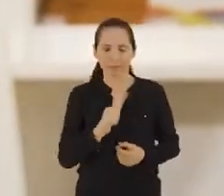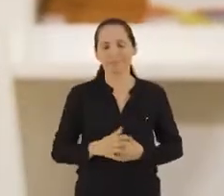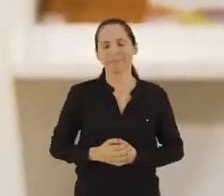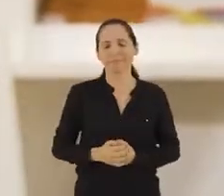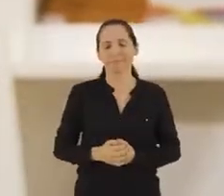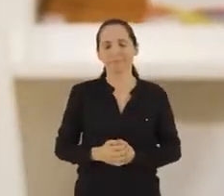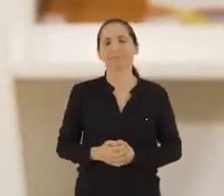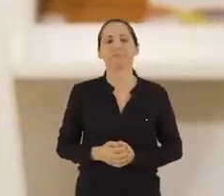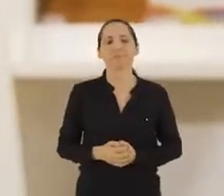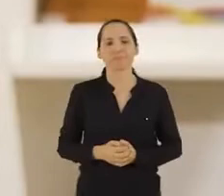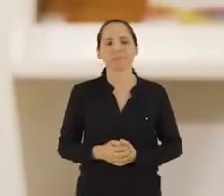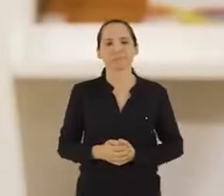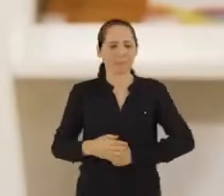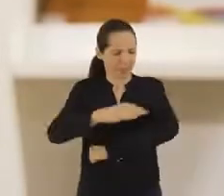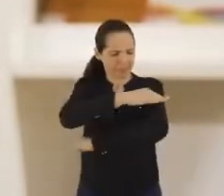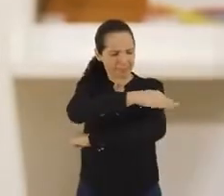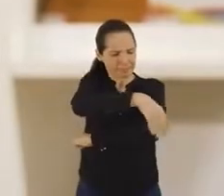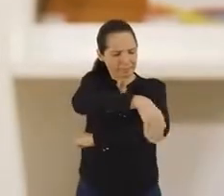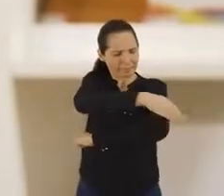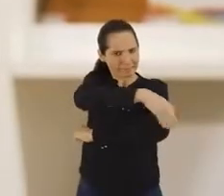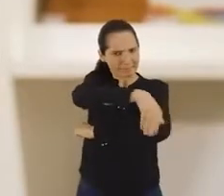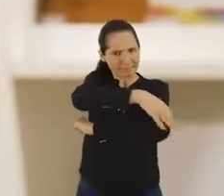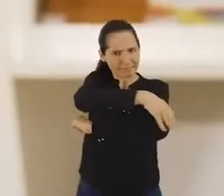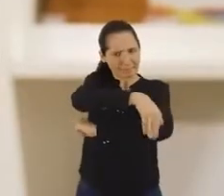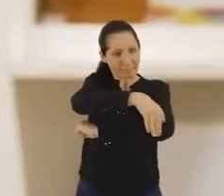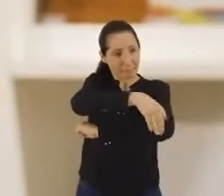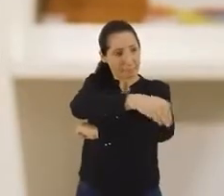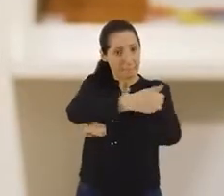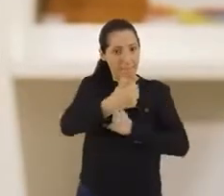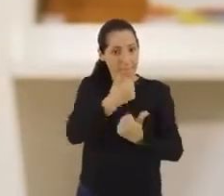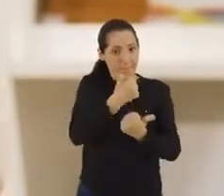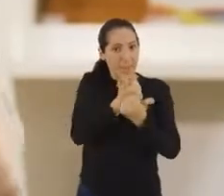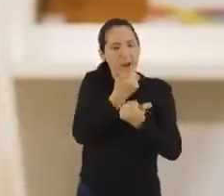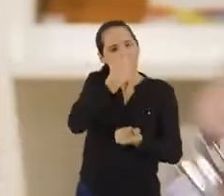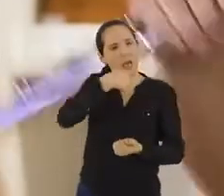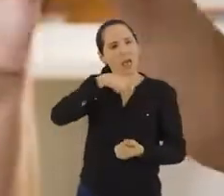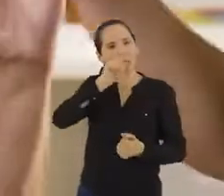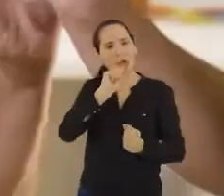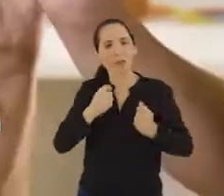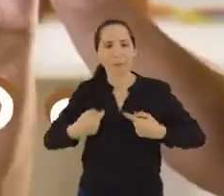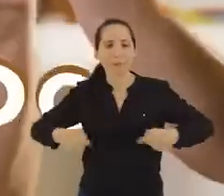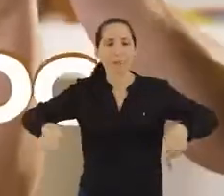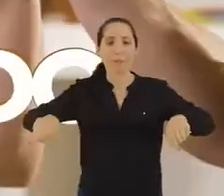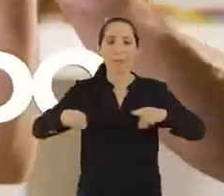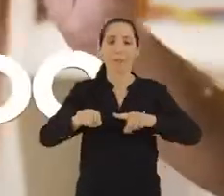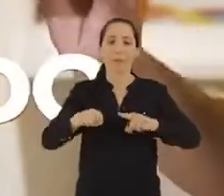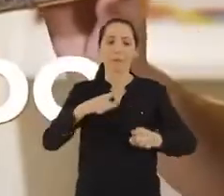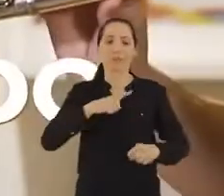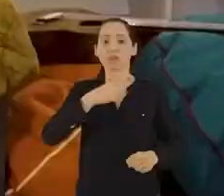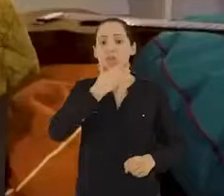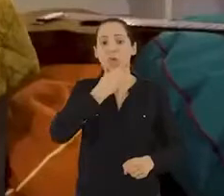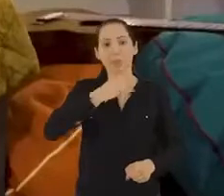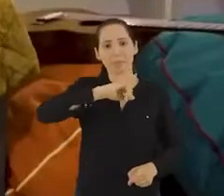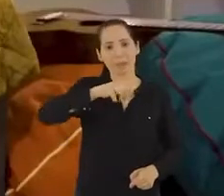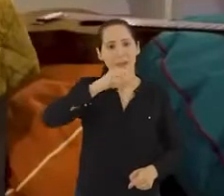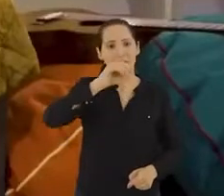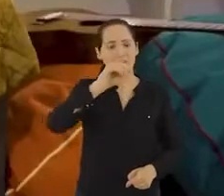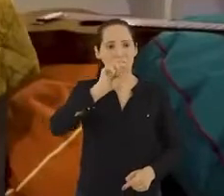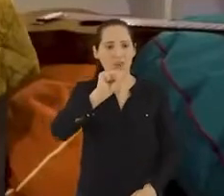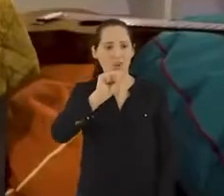Ali, na esquina, perto da sorveteria, morava José Godofredo.